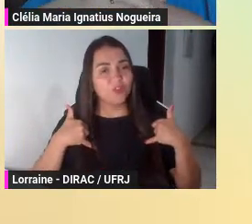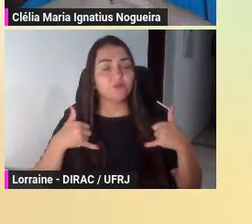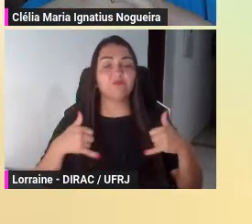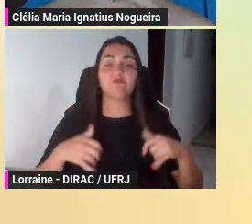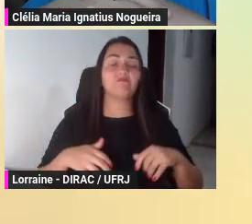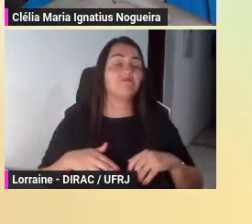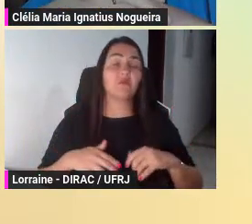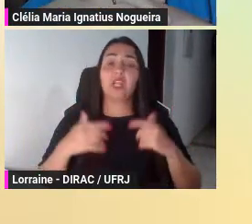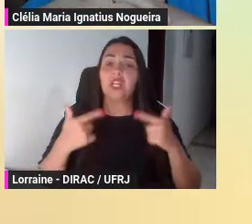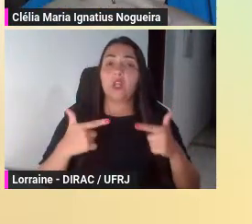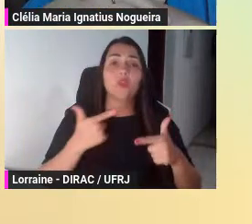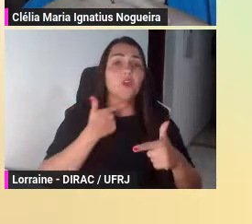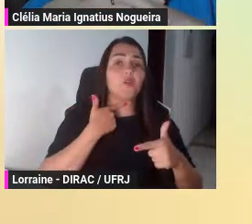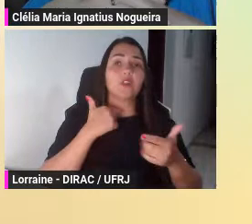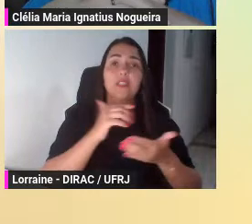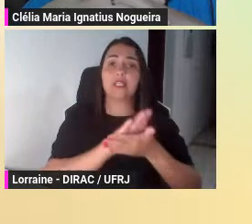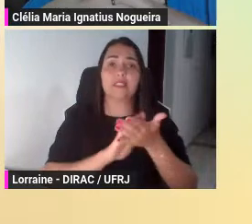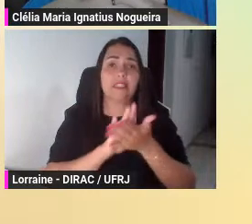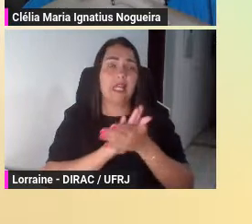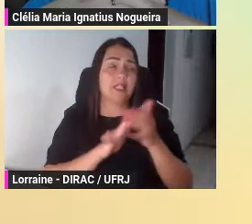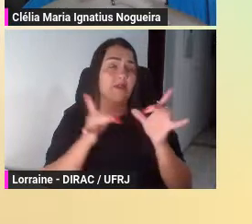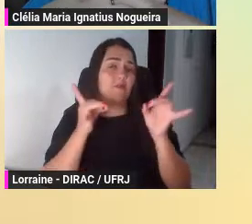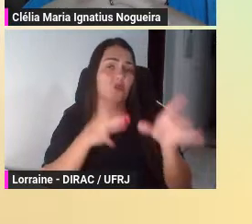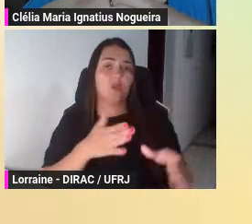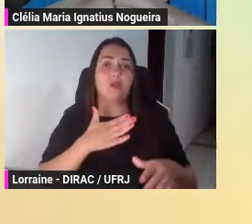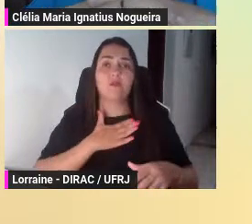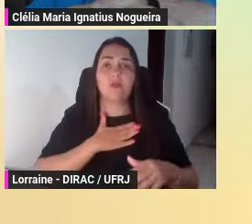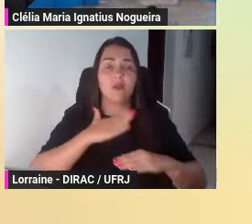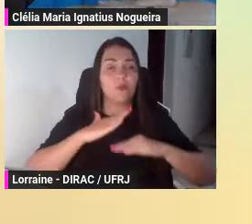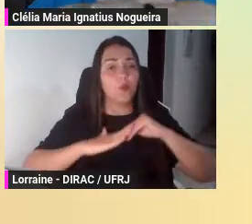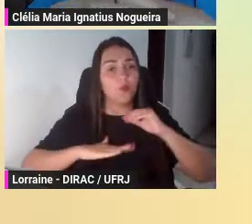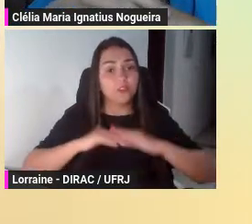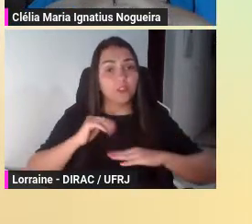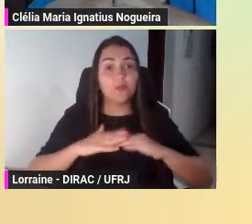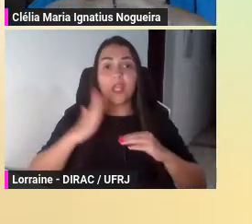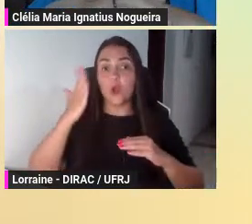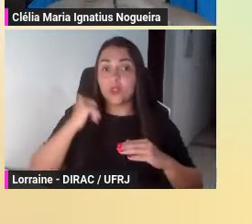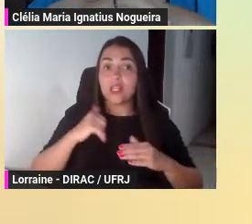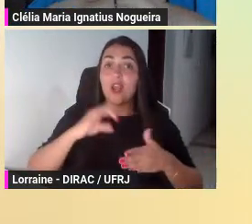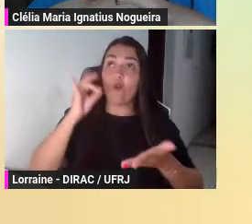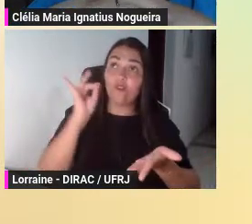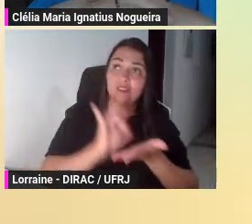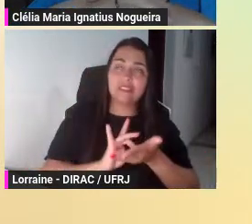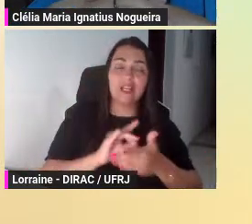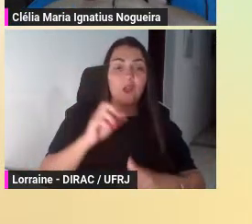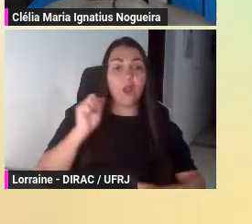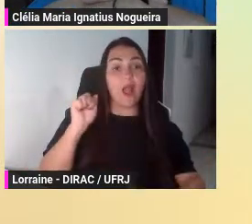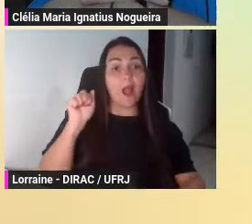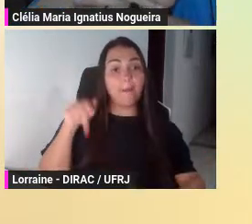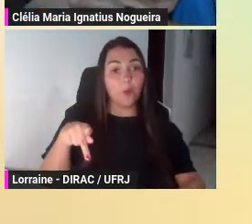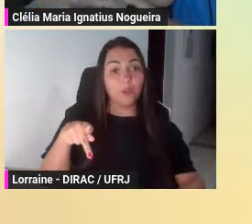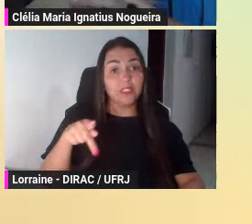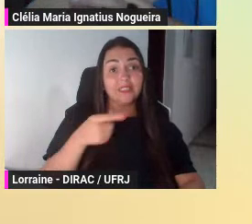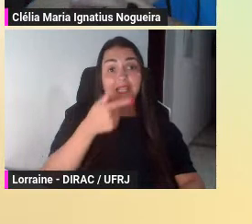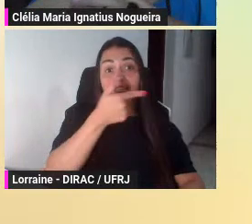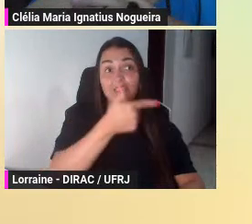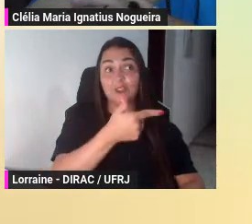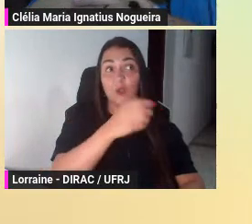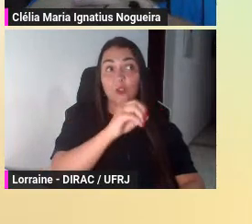vontade de abandonar a profissão, mesmo estando oficialmente aposentada em